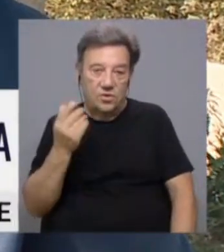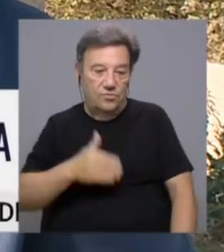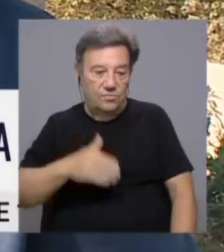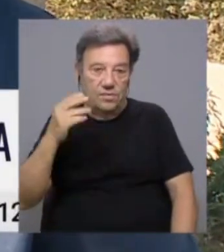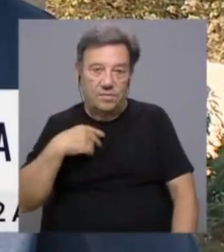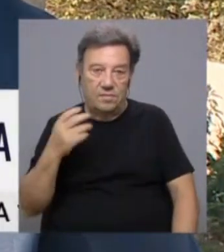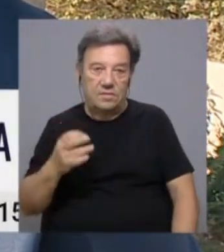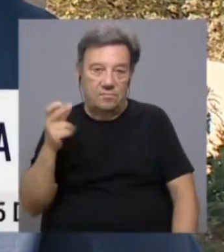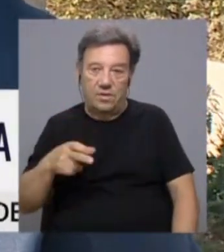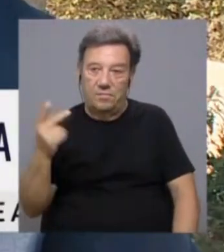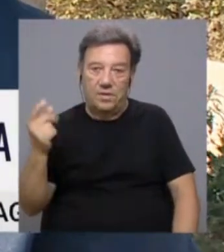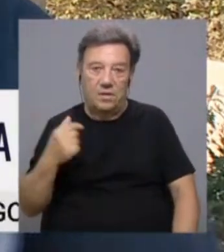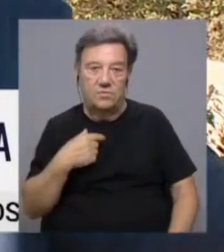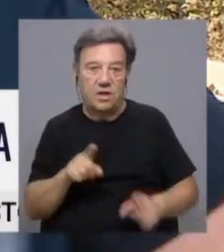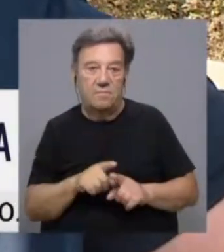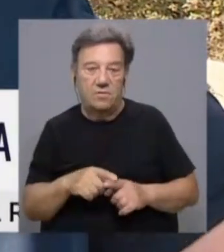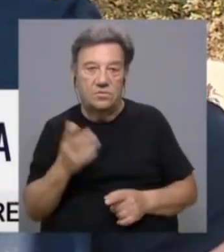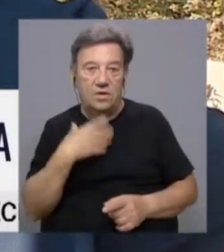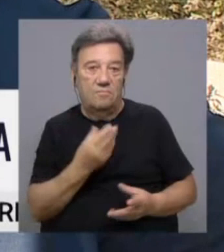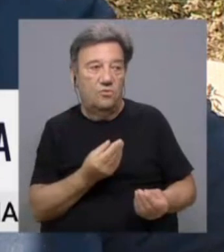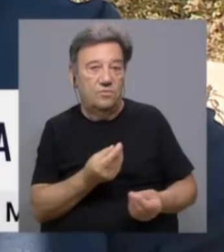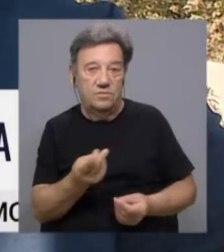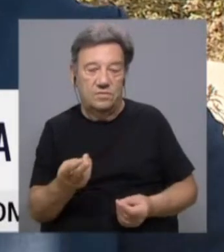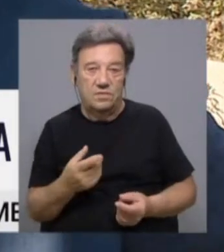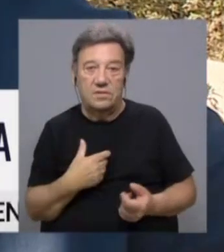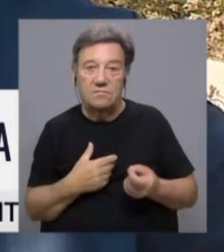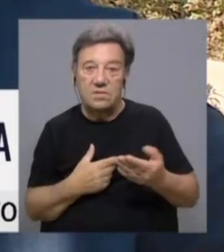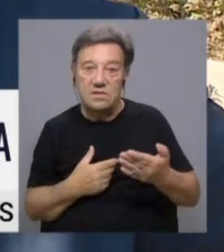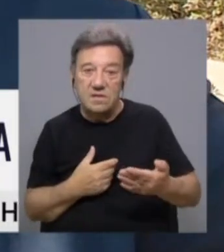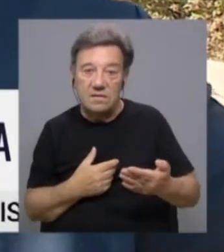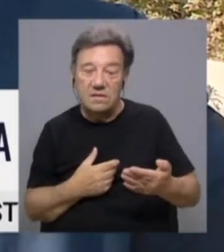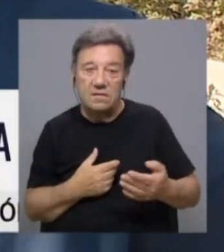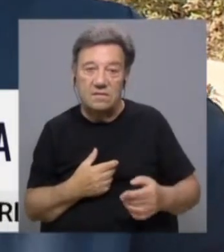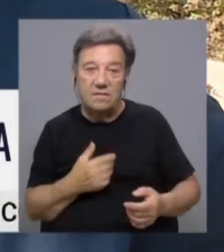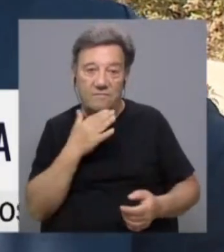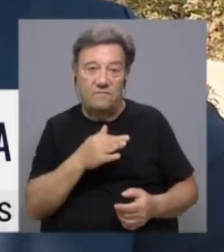Pequenita, sempre aqui brincar. Com os meus irmãos, já nos muitos. Sete,